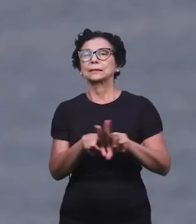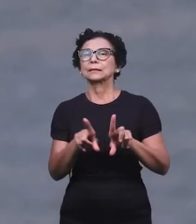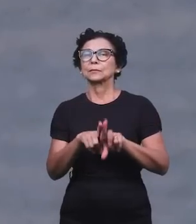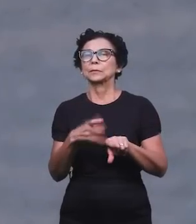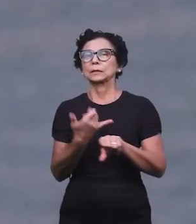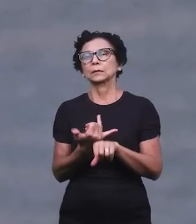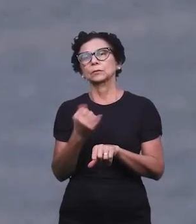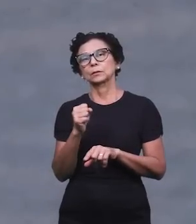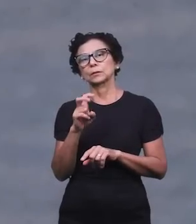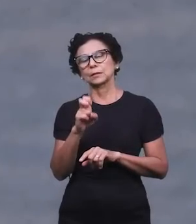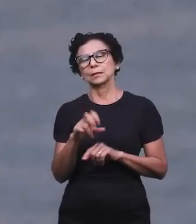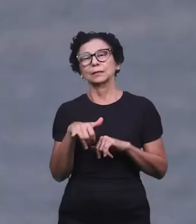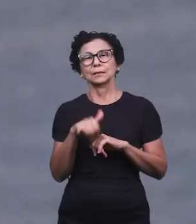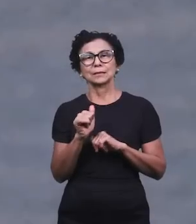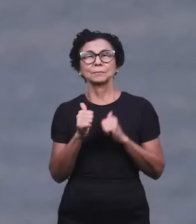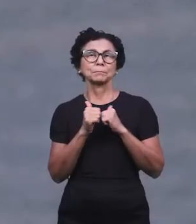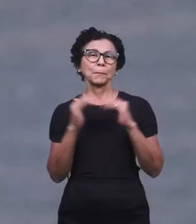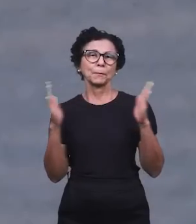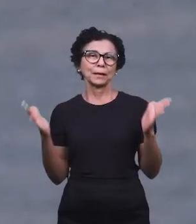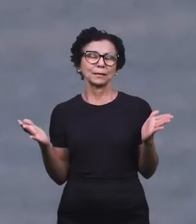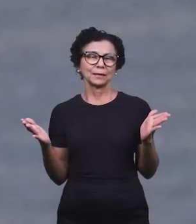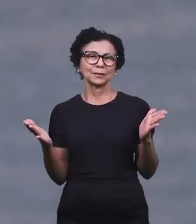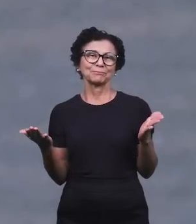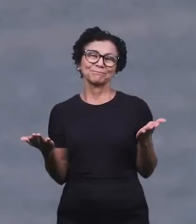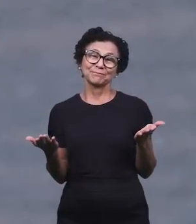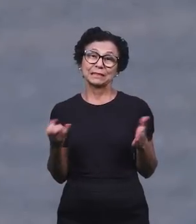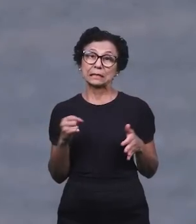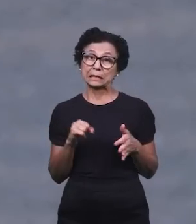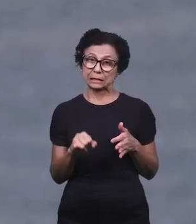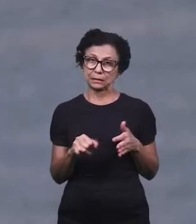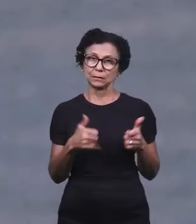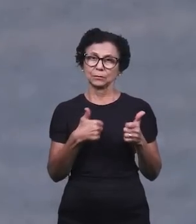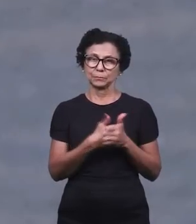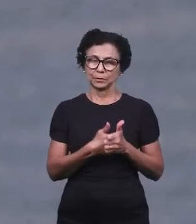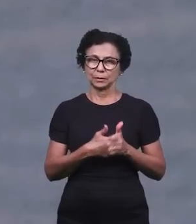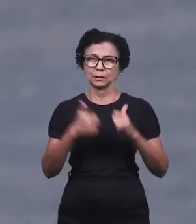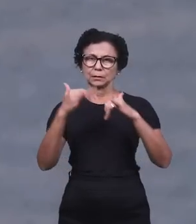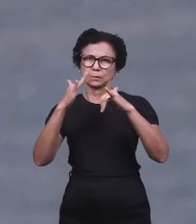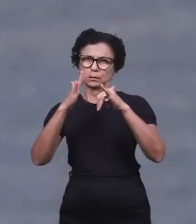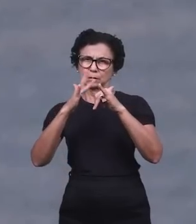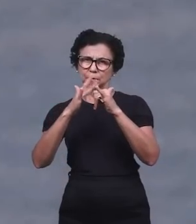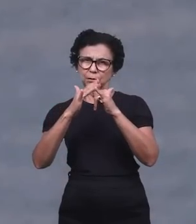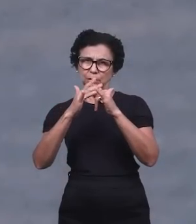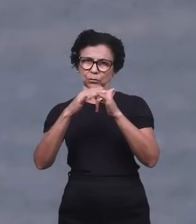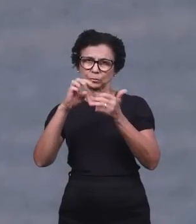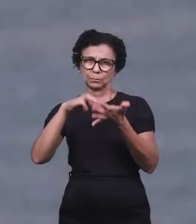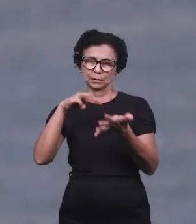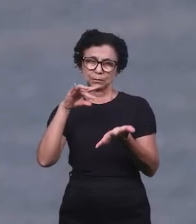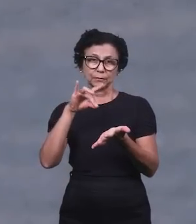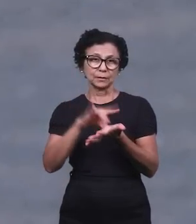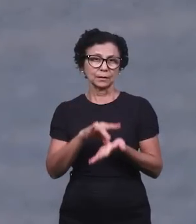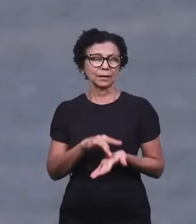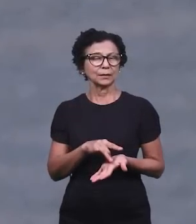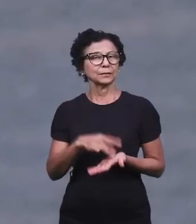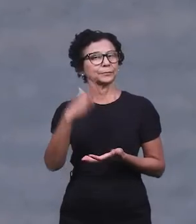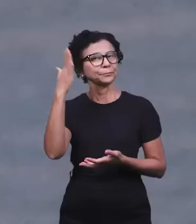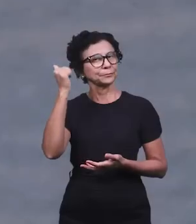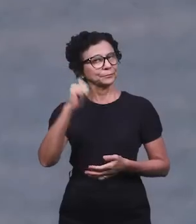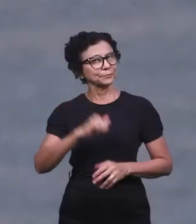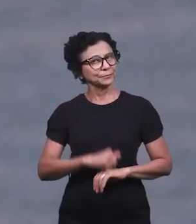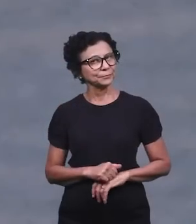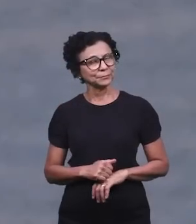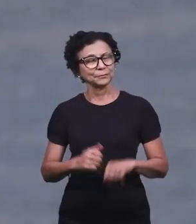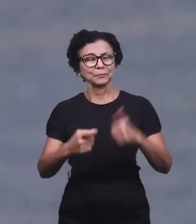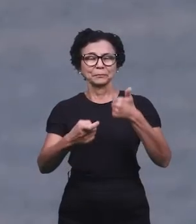também pelo canal 85 da Sky Livre. E se você está nos acompanhando pelo canal da Igreja Cristã Maranata no YouTube, já